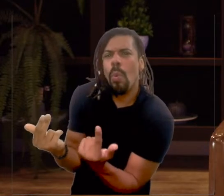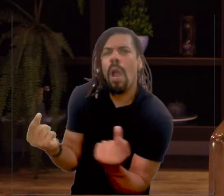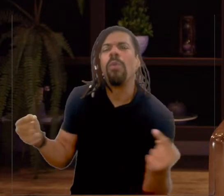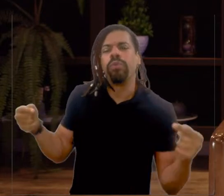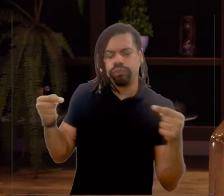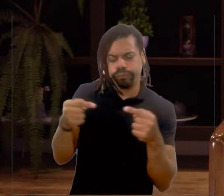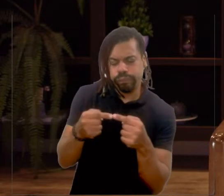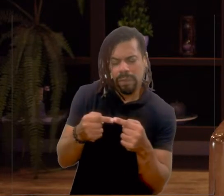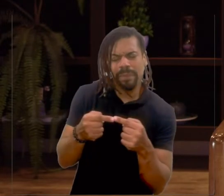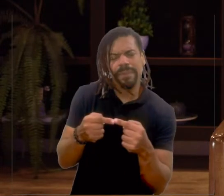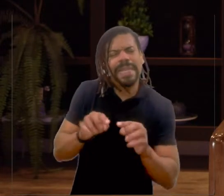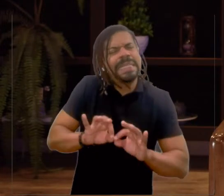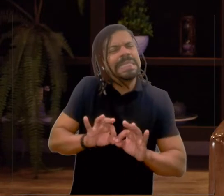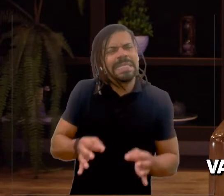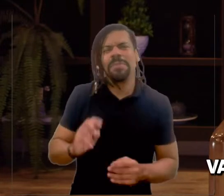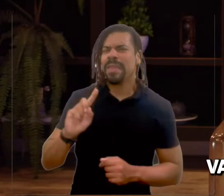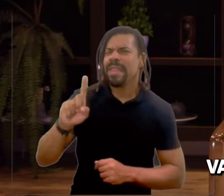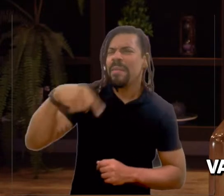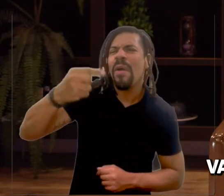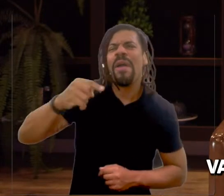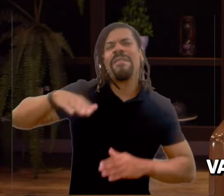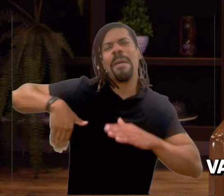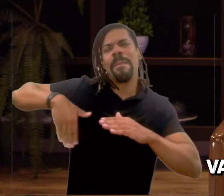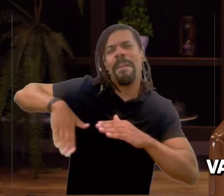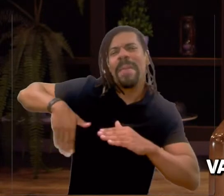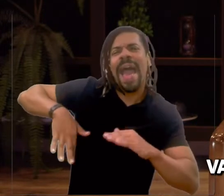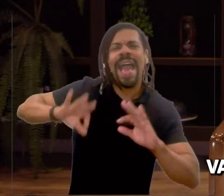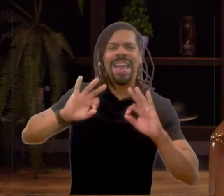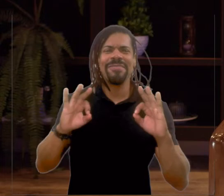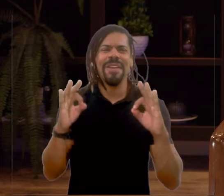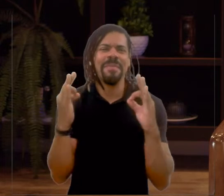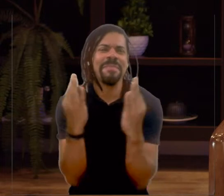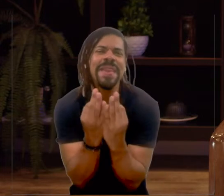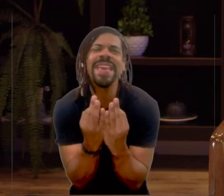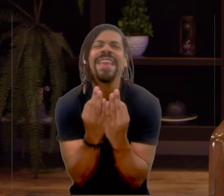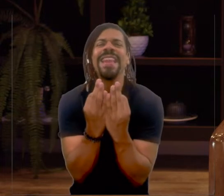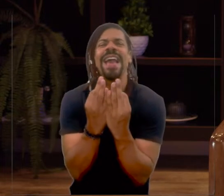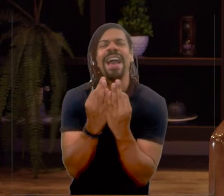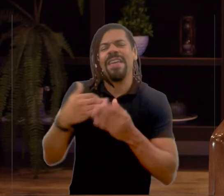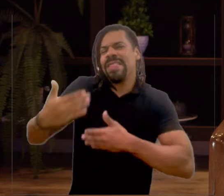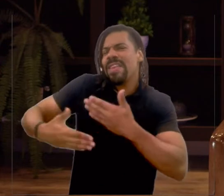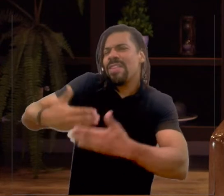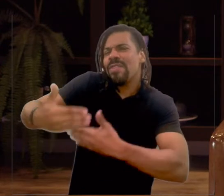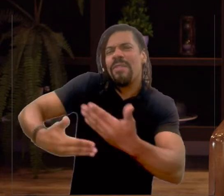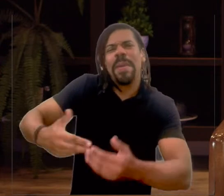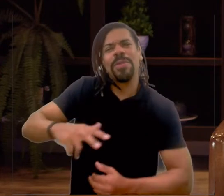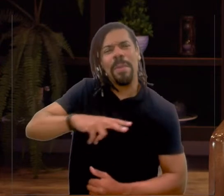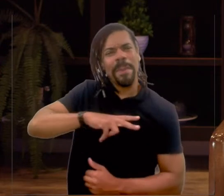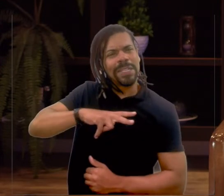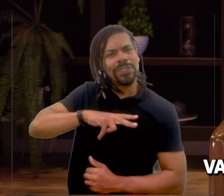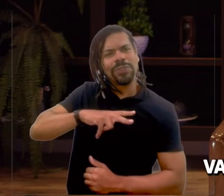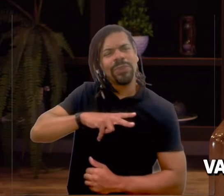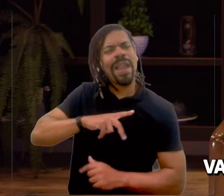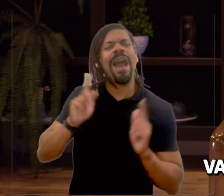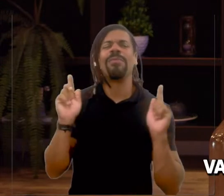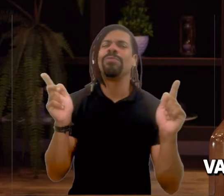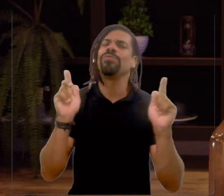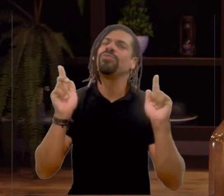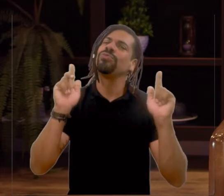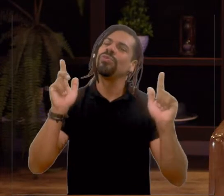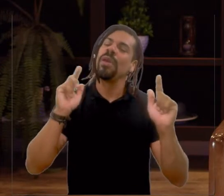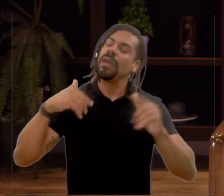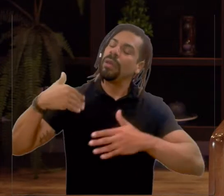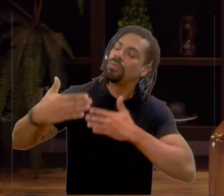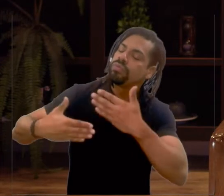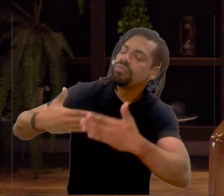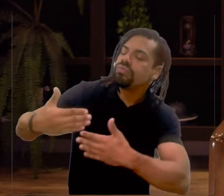assim depois você vai para praia vai cuidar da sua família vai curtir vai cuidar do seu desenvolvimento pessoal vai curtir o que